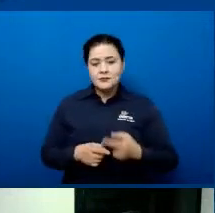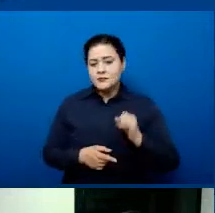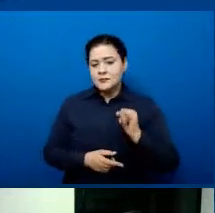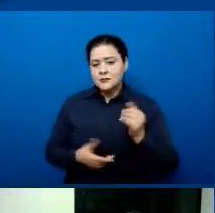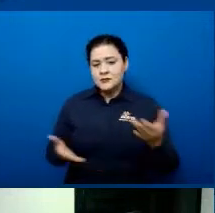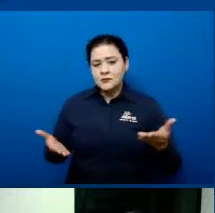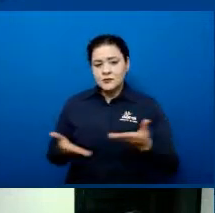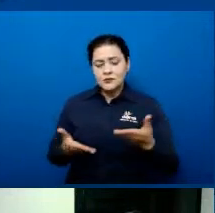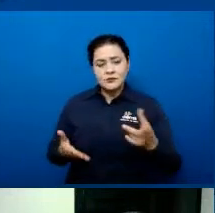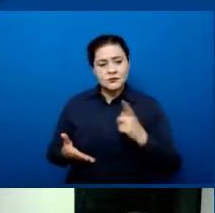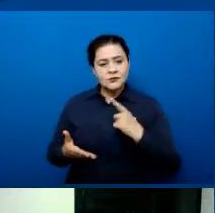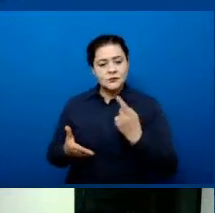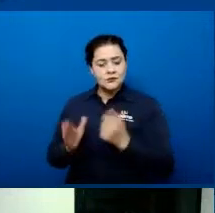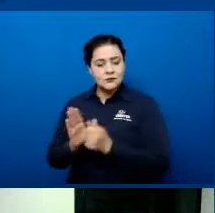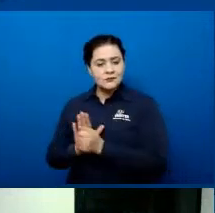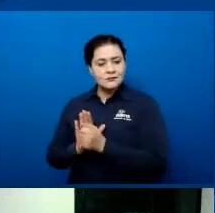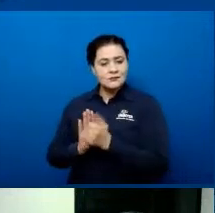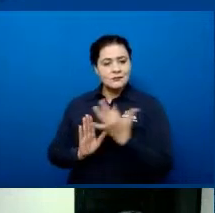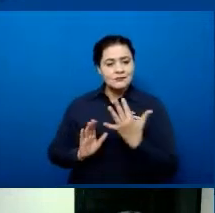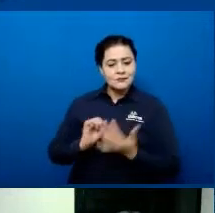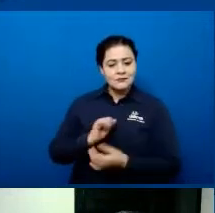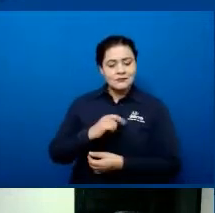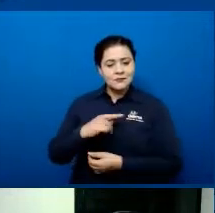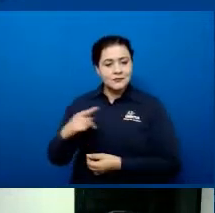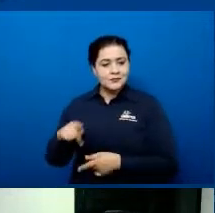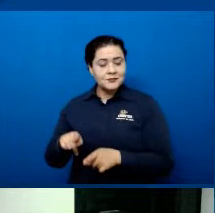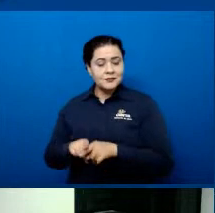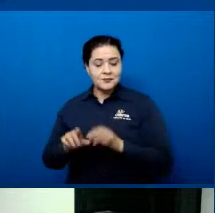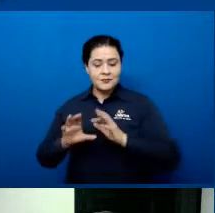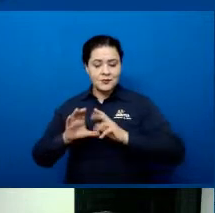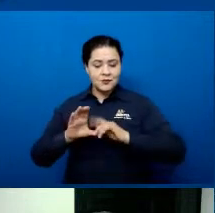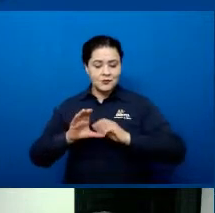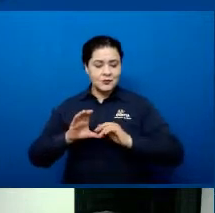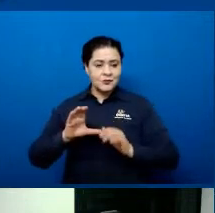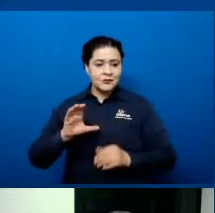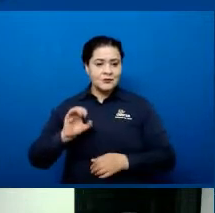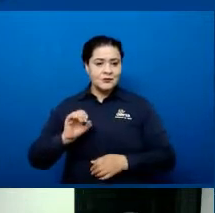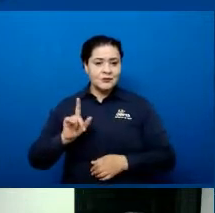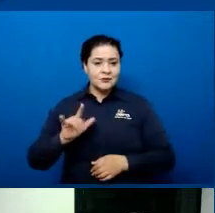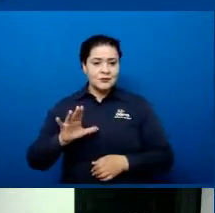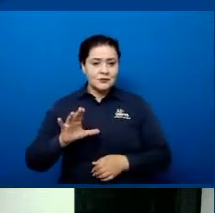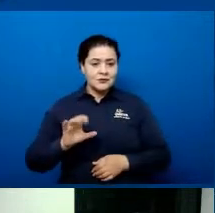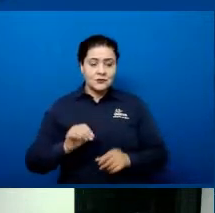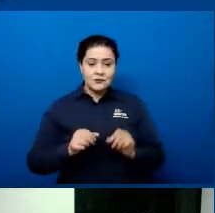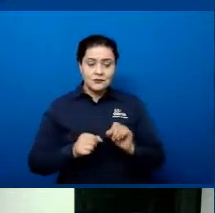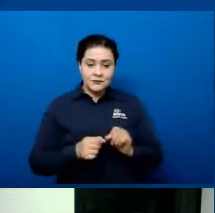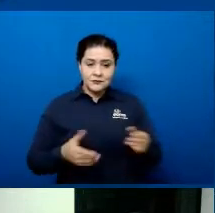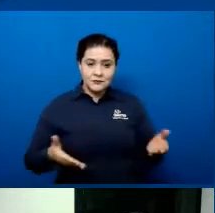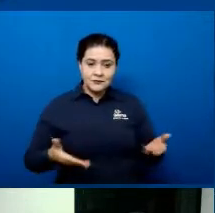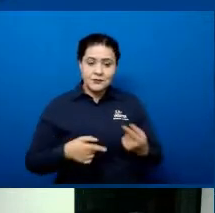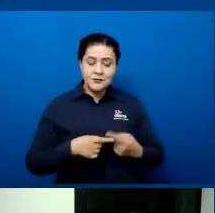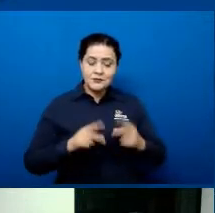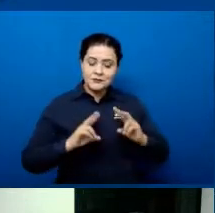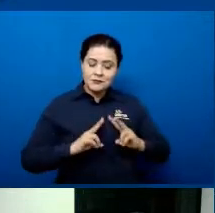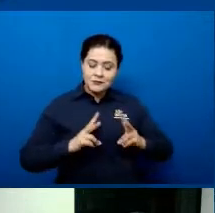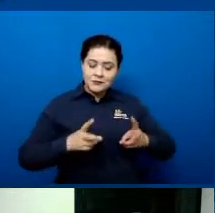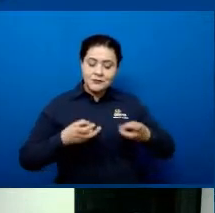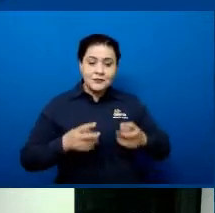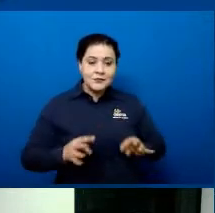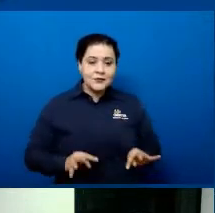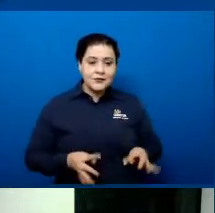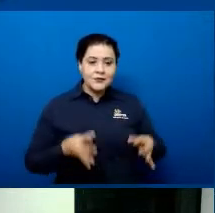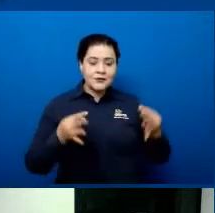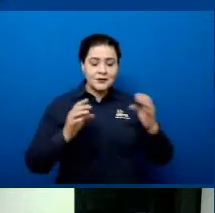tem uma aplicação que a gente fez o código agora, que reconhece isso, para vocês terem uma ideia, é uma tecnologia